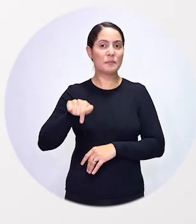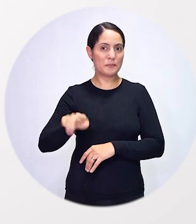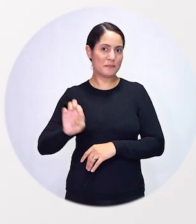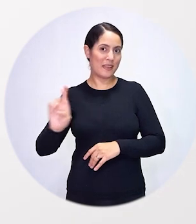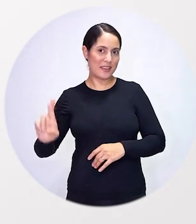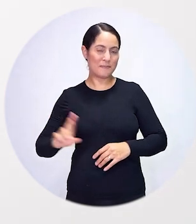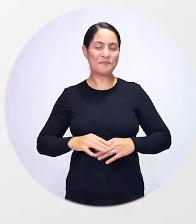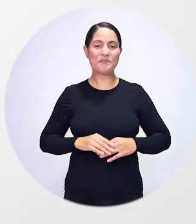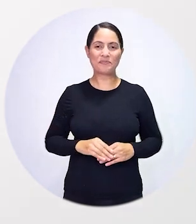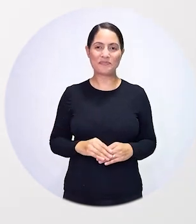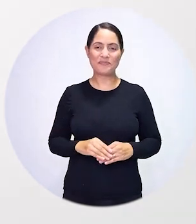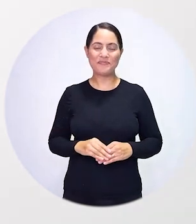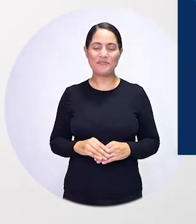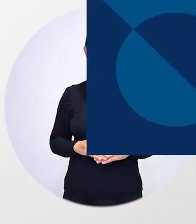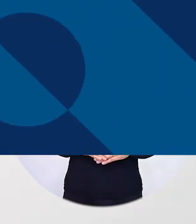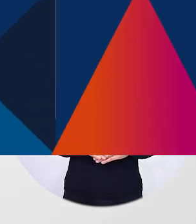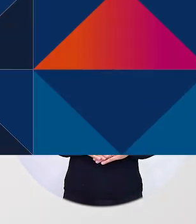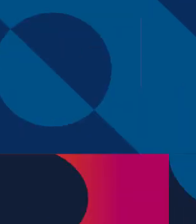em oab.org.br.